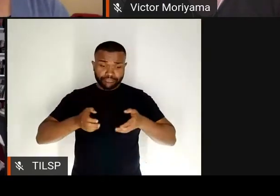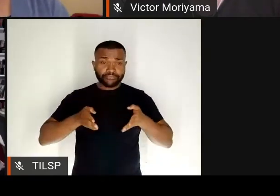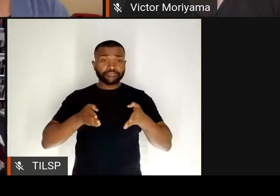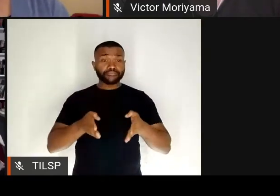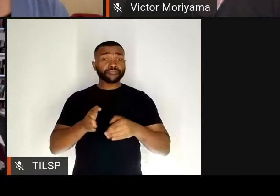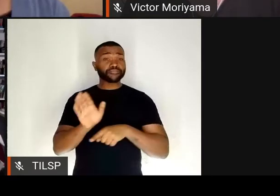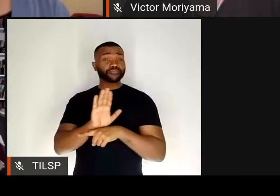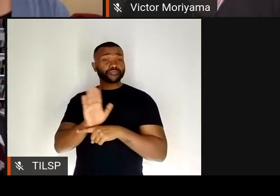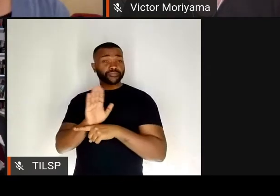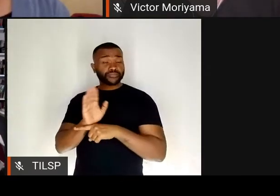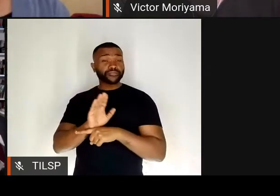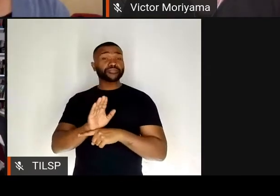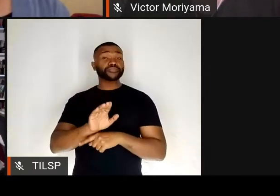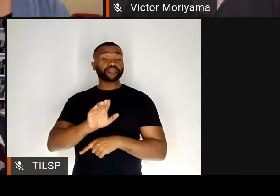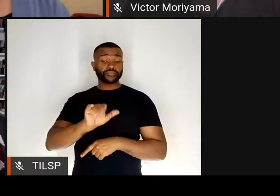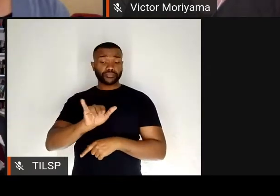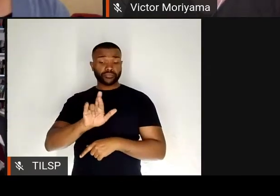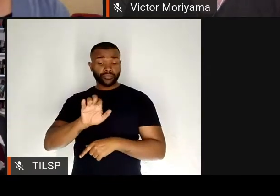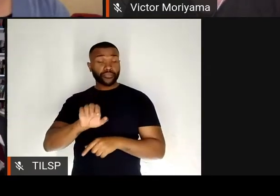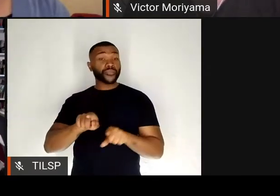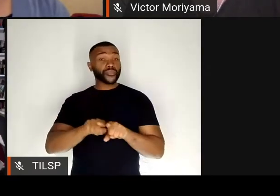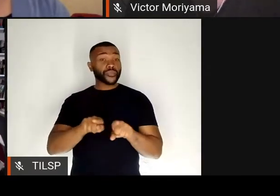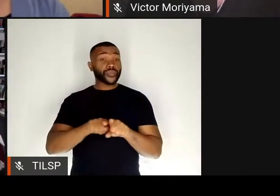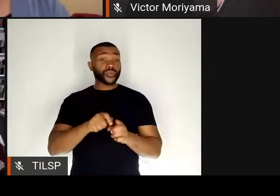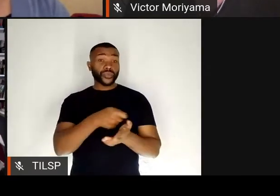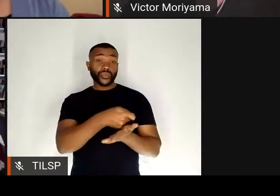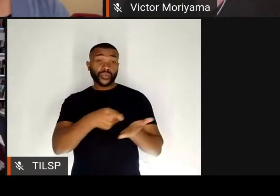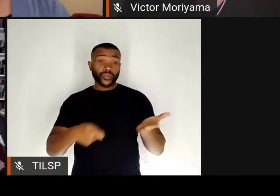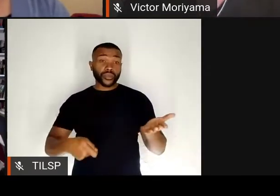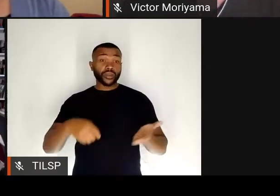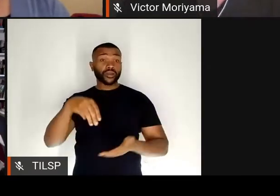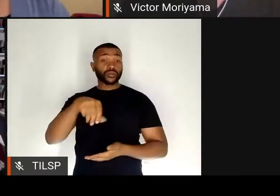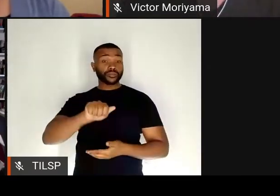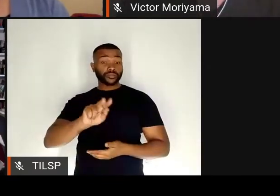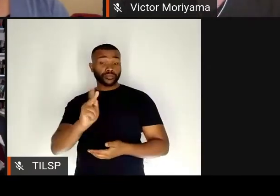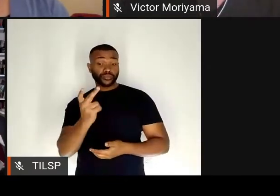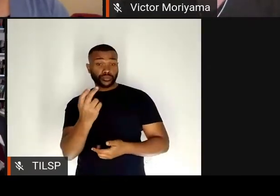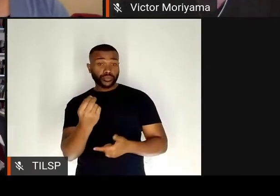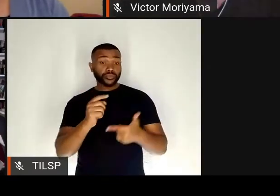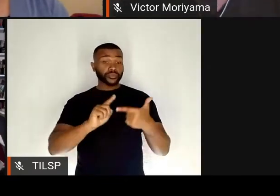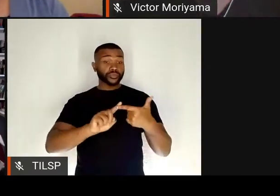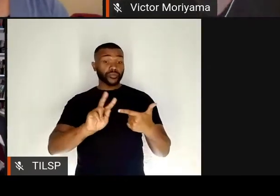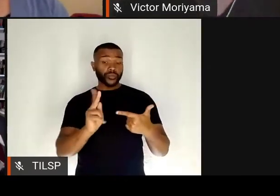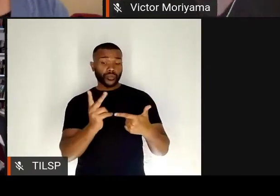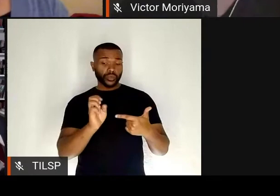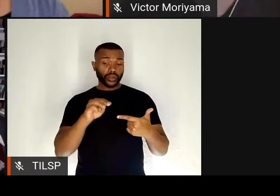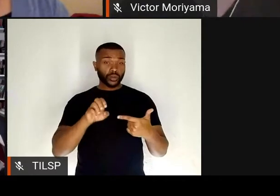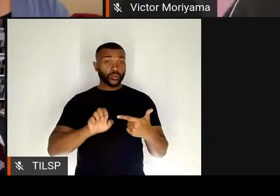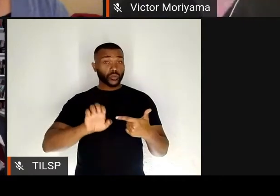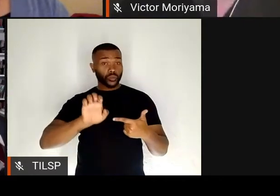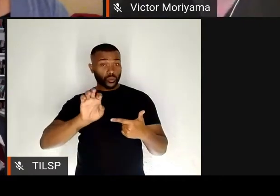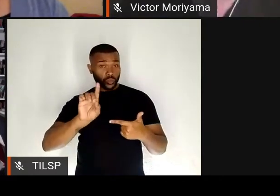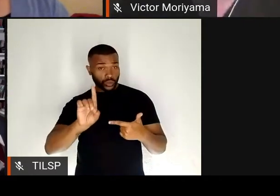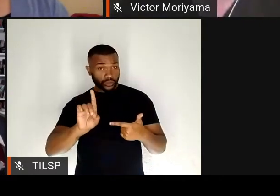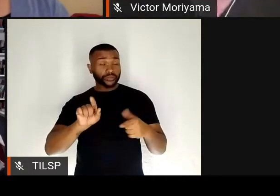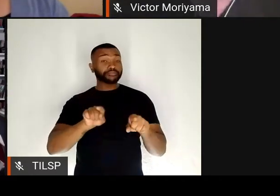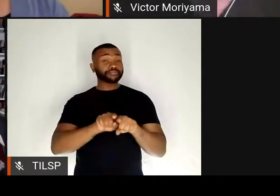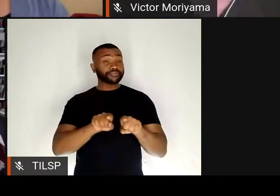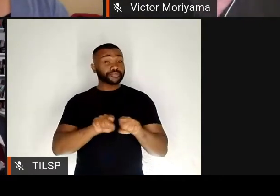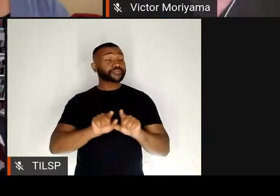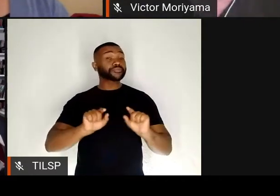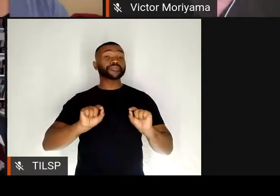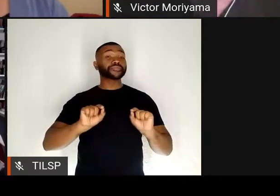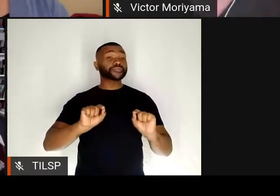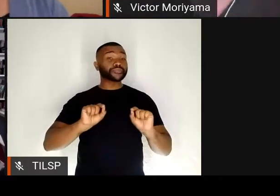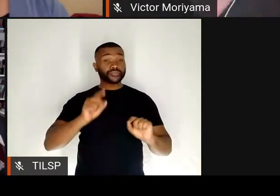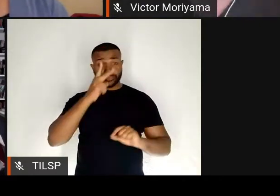Joris Ivens, como os escritores o Malraux, Hemingway, Dos Passos, e também com